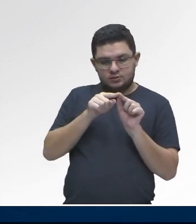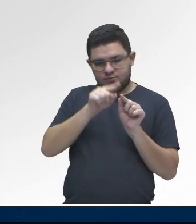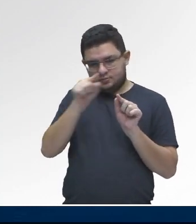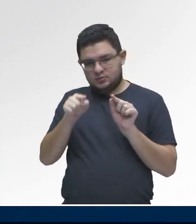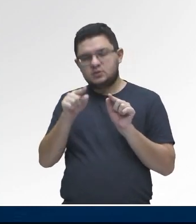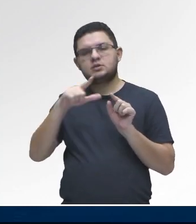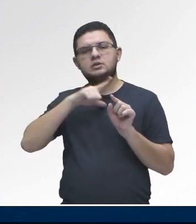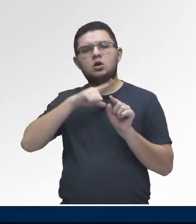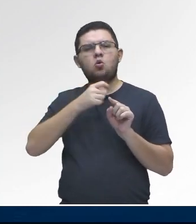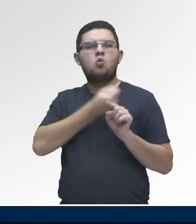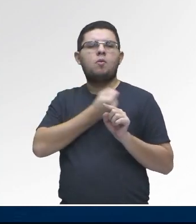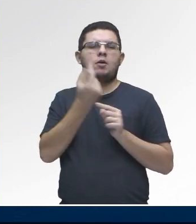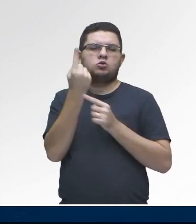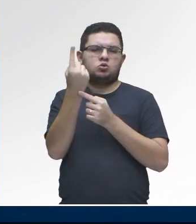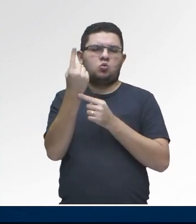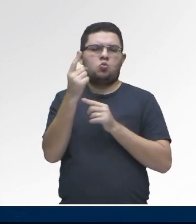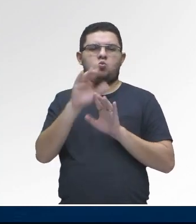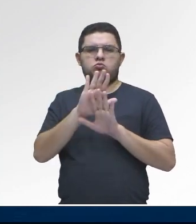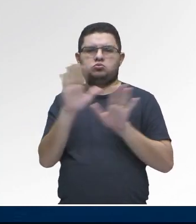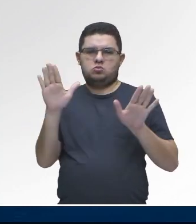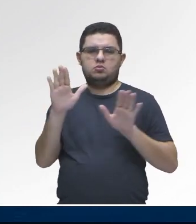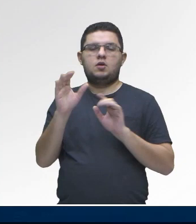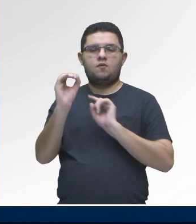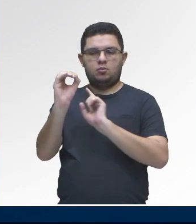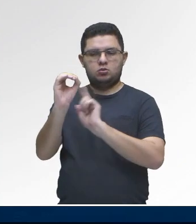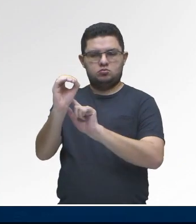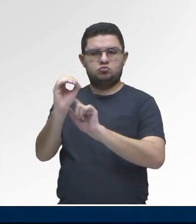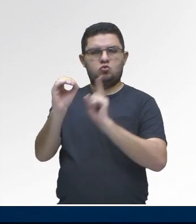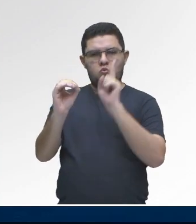é um zero, sempre o número 1 na frente.